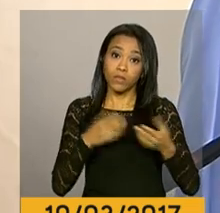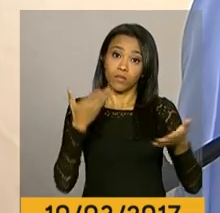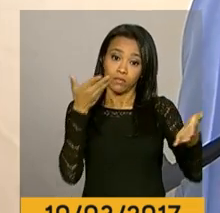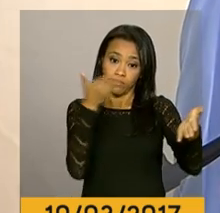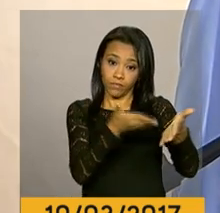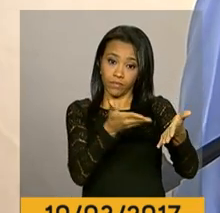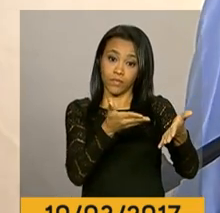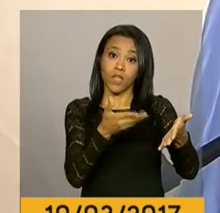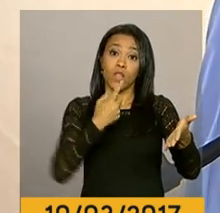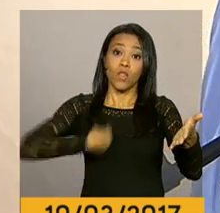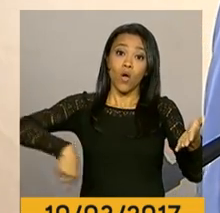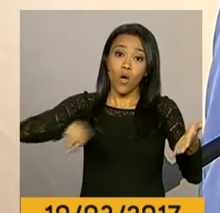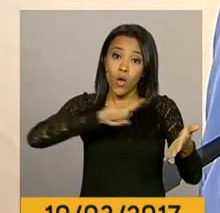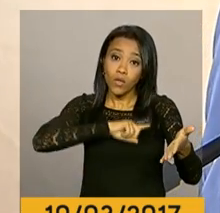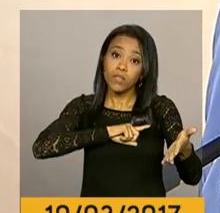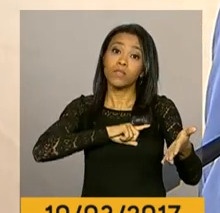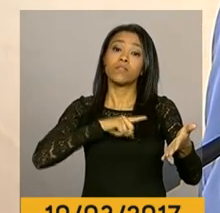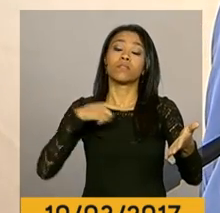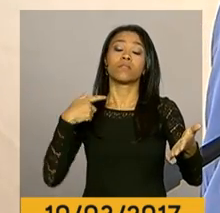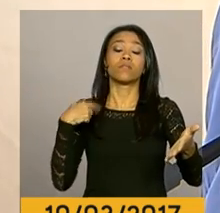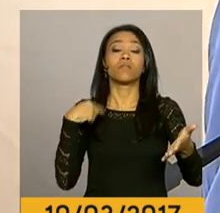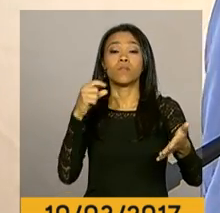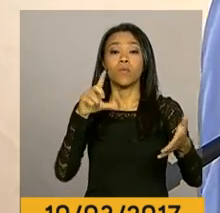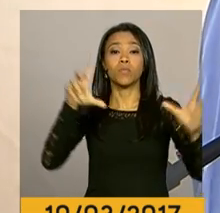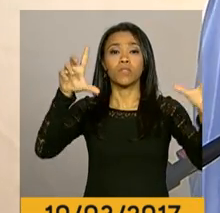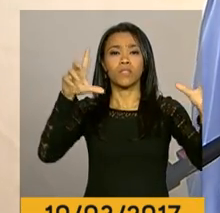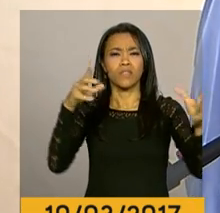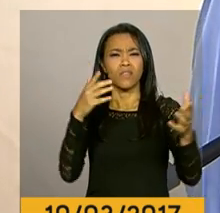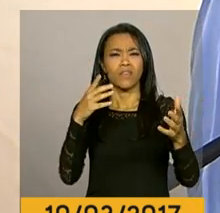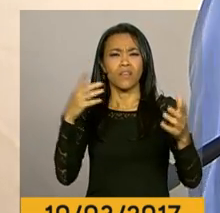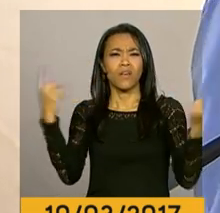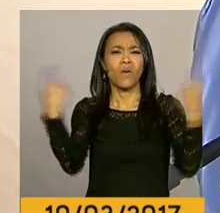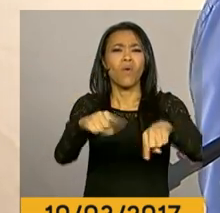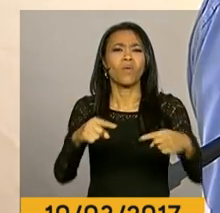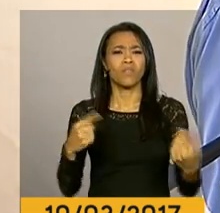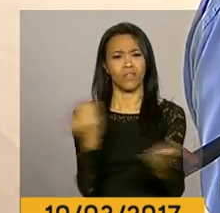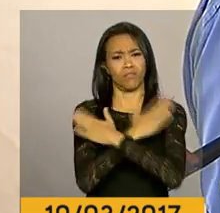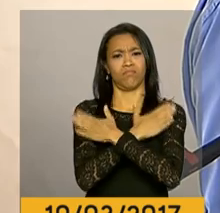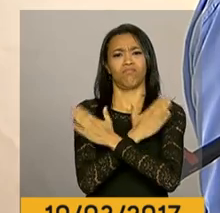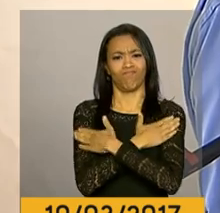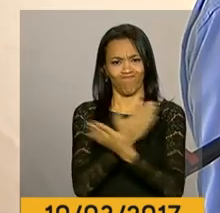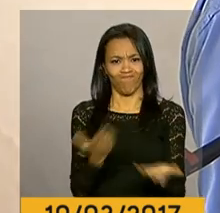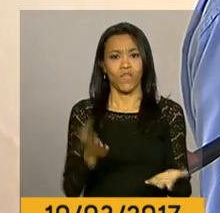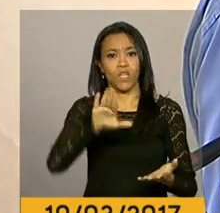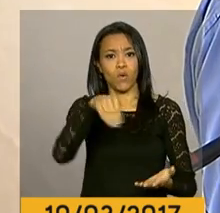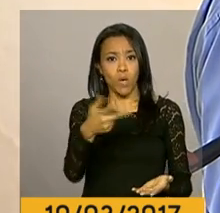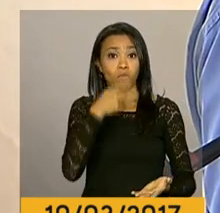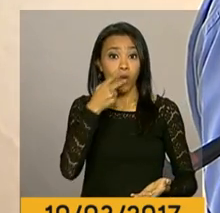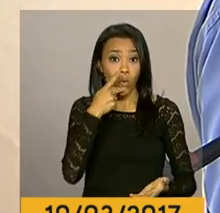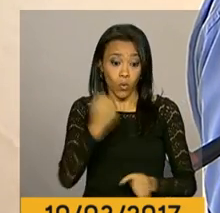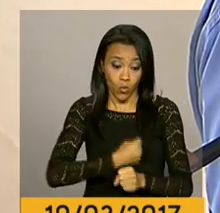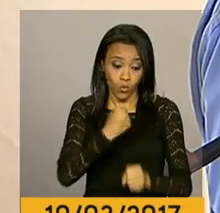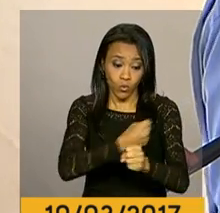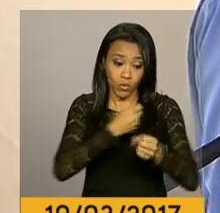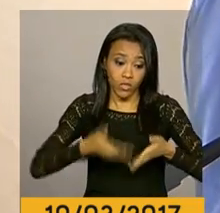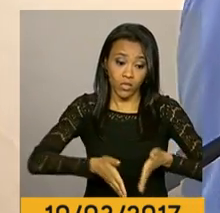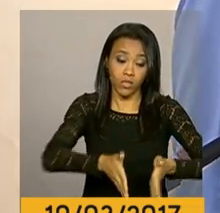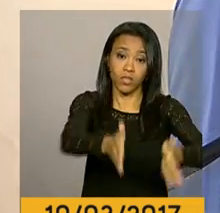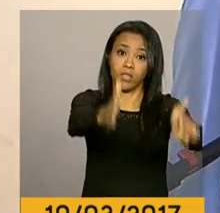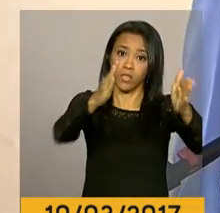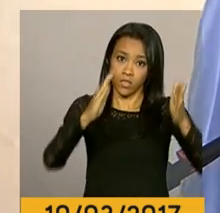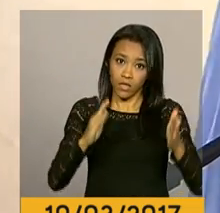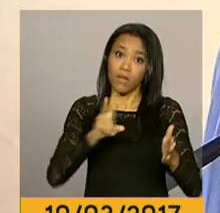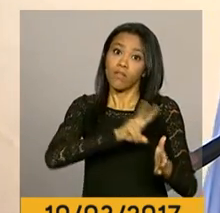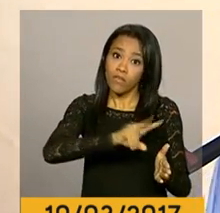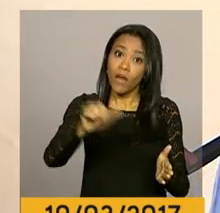federal, nós estamos combatendo o desemprego. Porque quando concluir esta obra, disseram, haverá desempregados, que